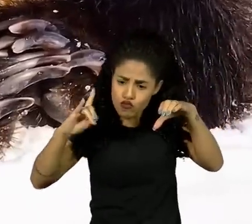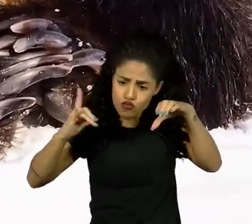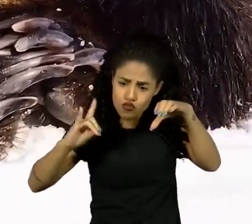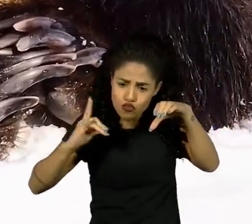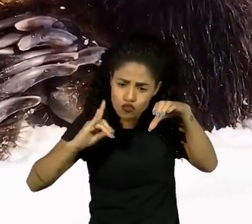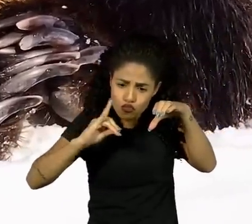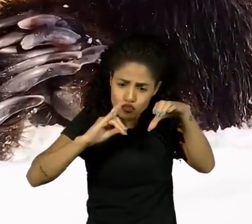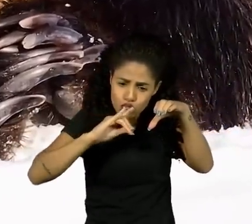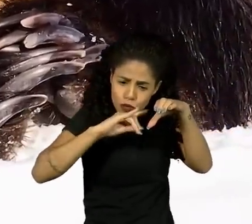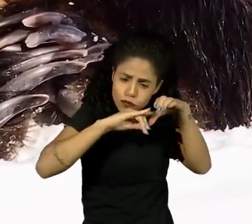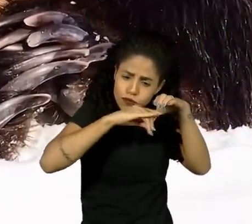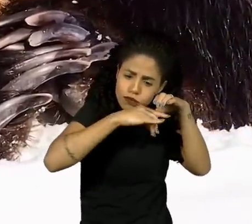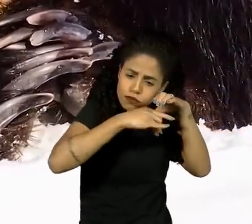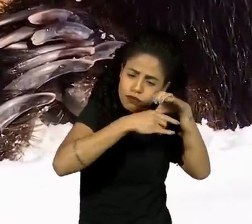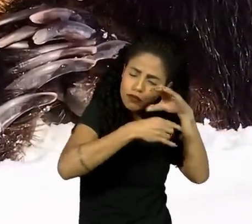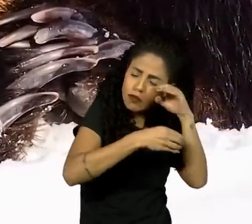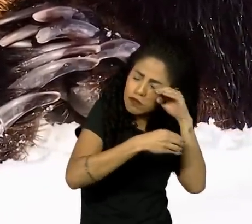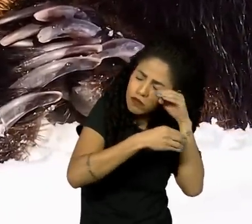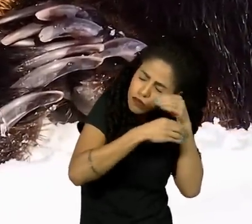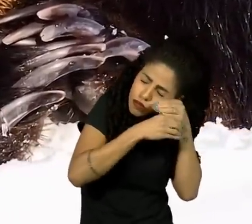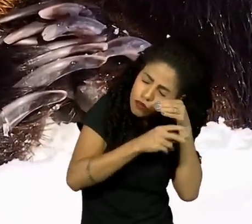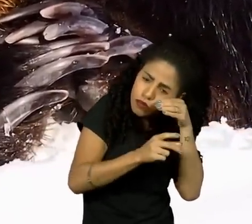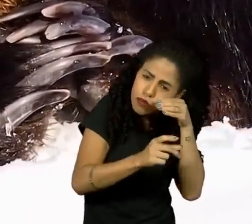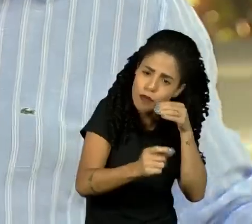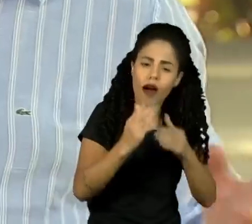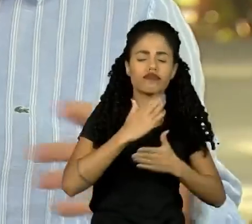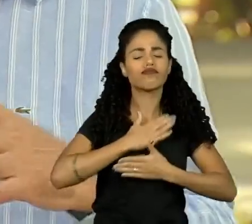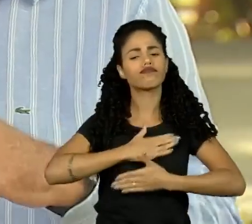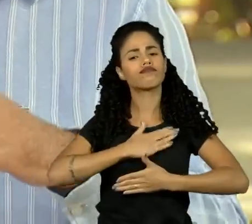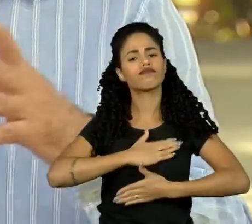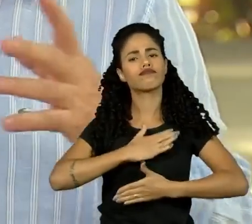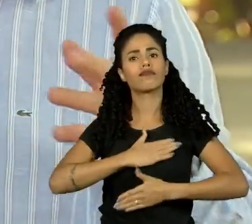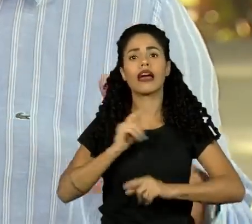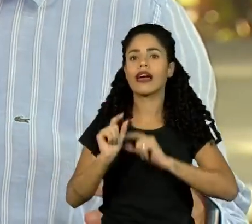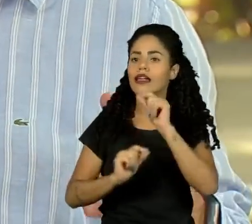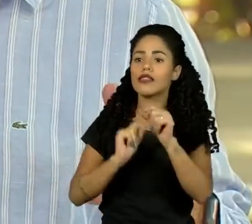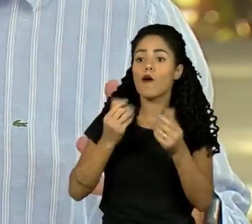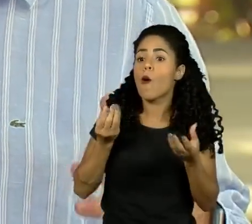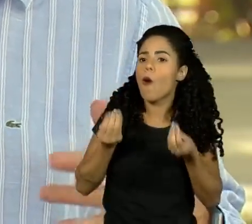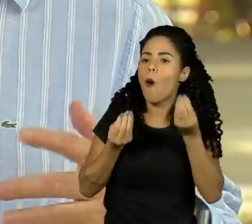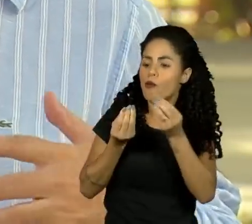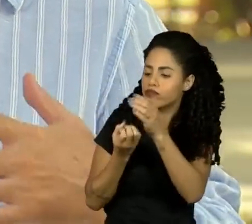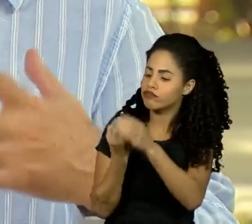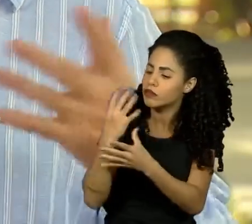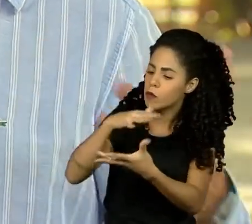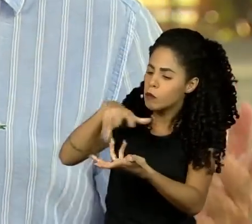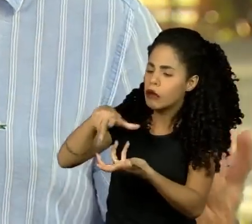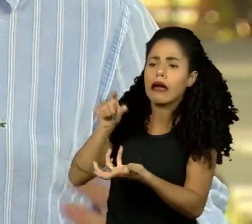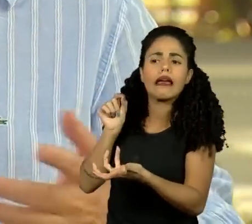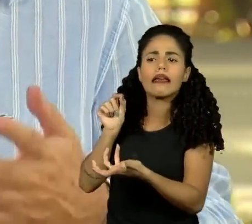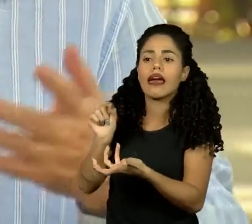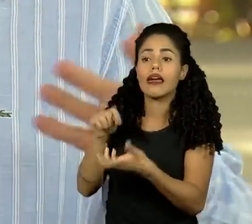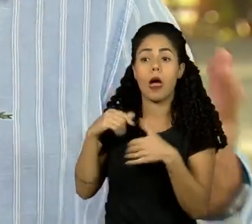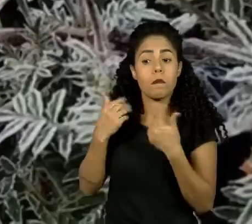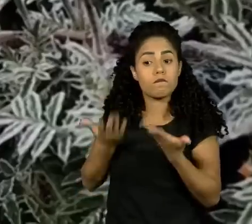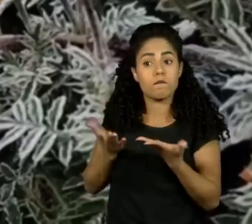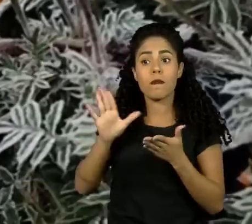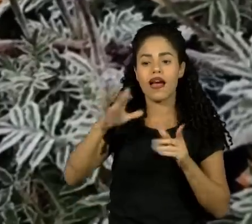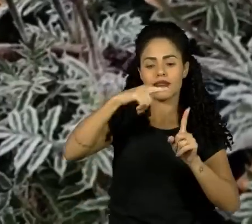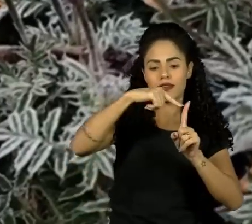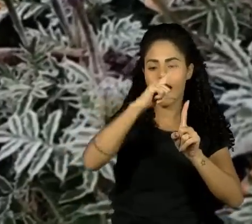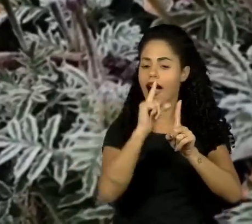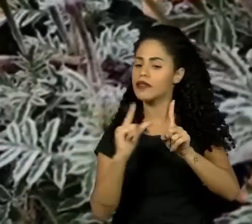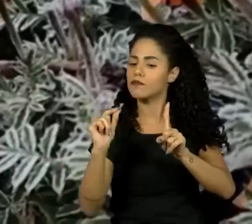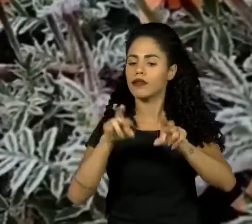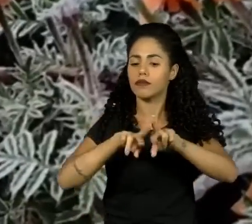e poupar energia. Quem construiu o nosso planeta construiu muito bem, né? Então, na verdade, as plantas, né, e